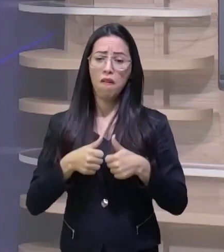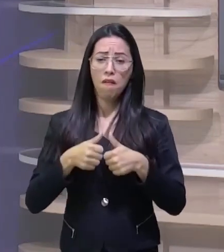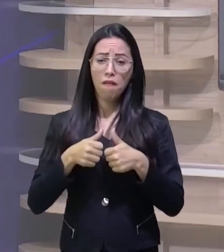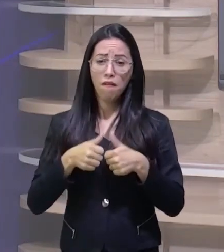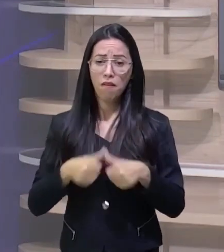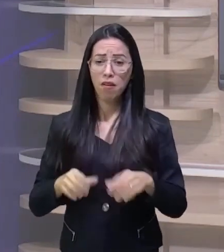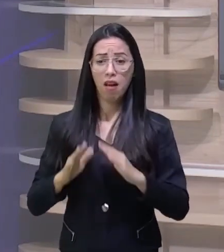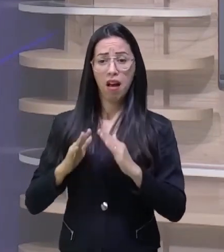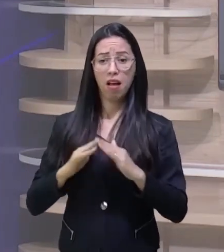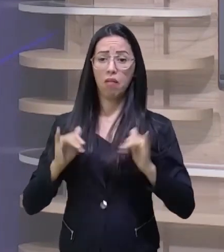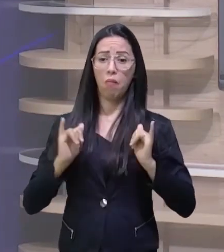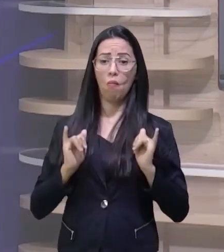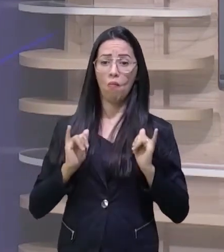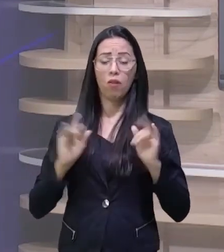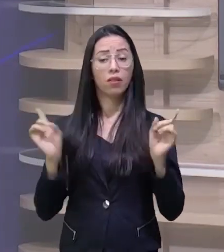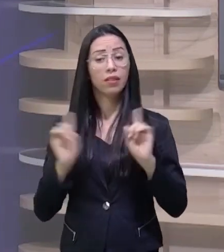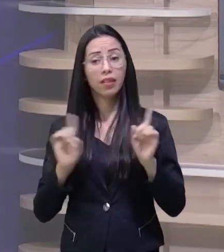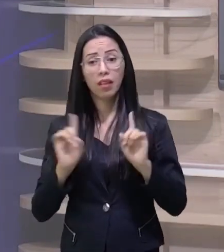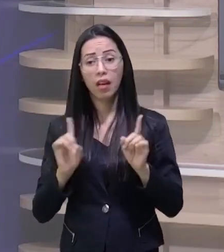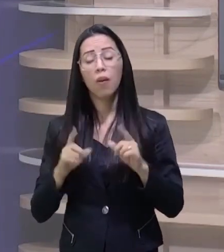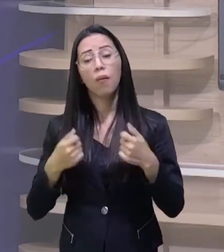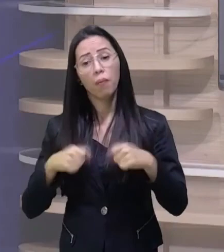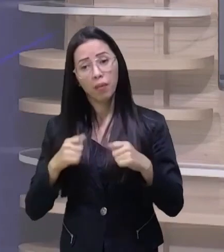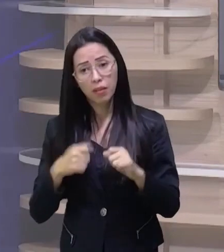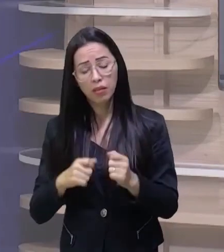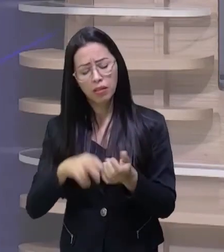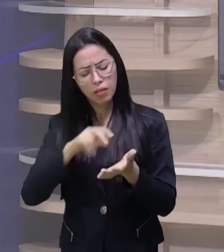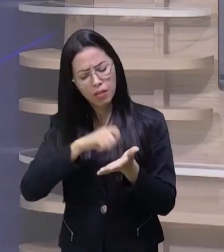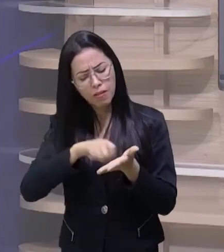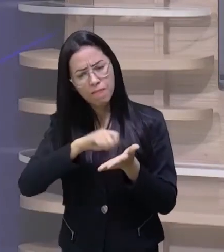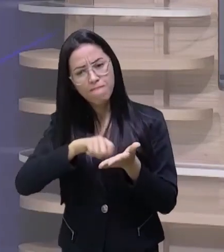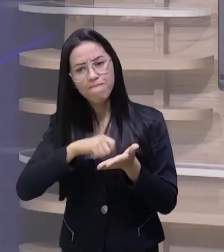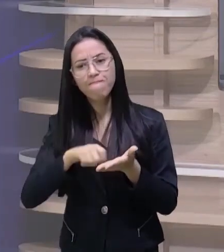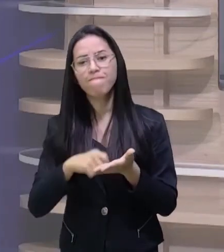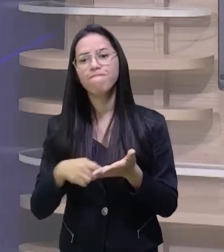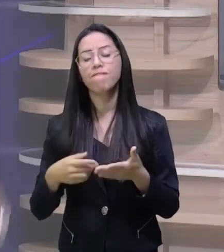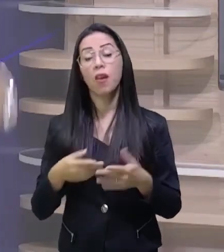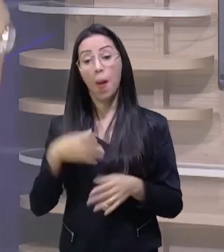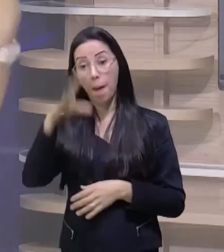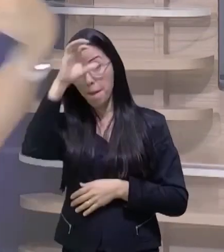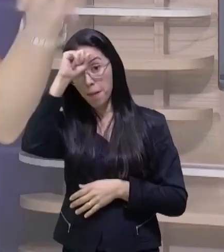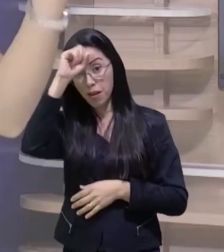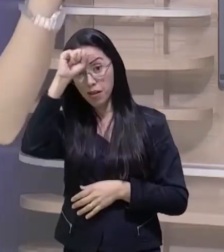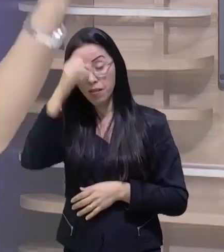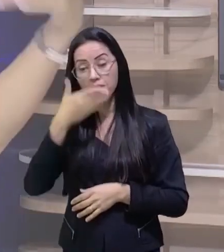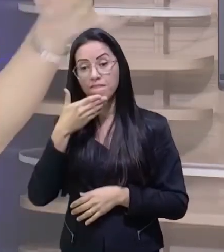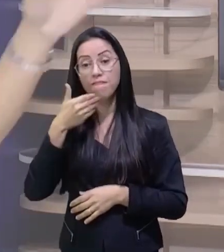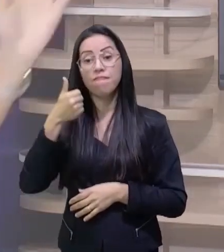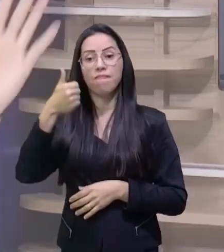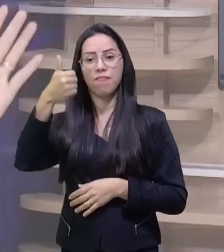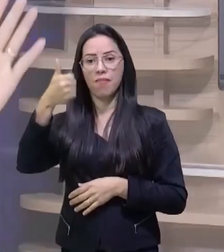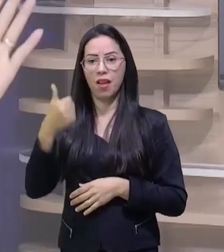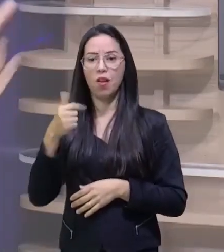Faça alguma coisa. E quanto mais a gente aprende, melhor pra gente. Né? Nós teremos aí um futuro